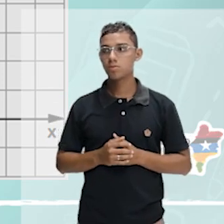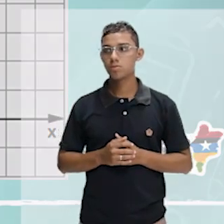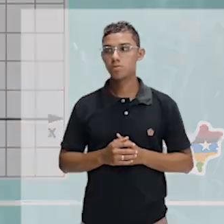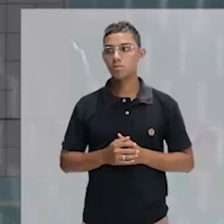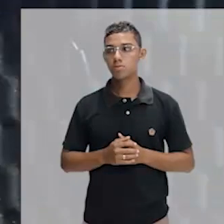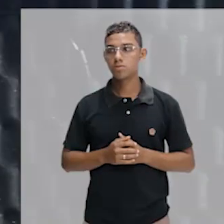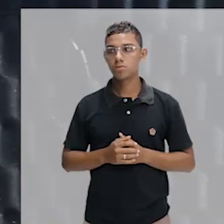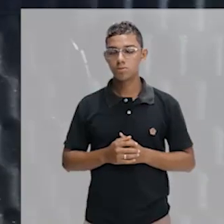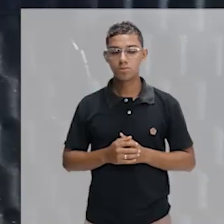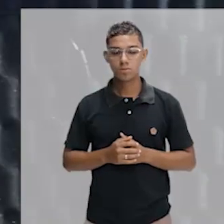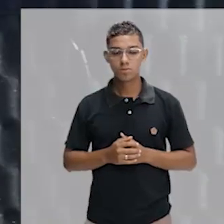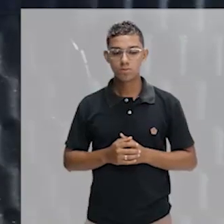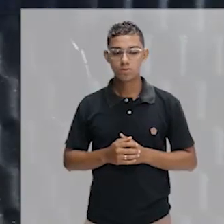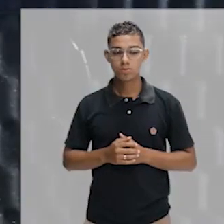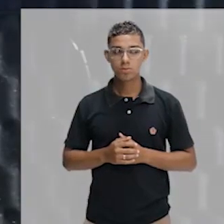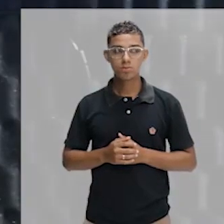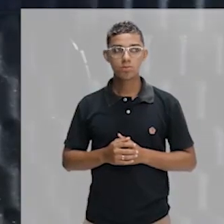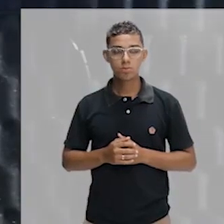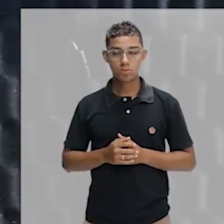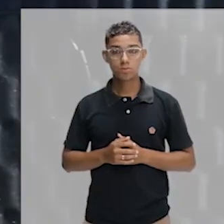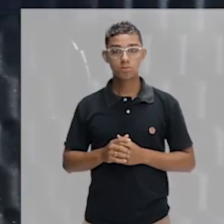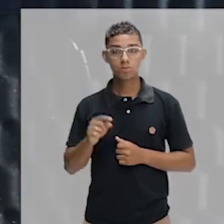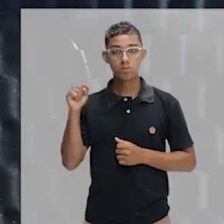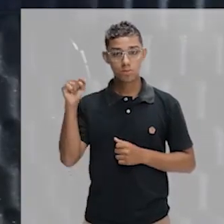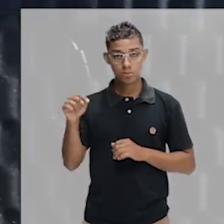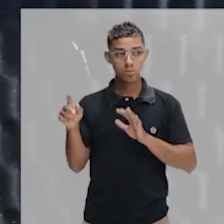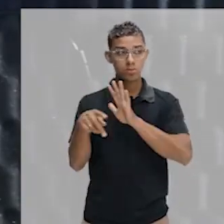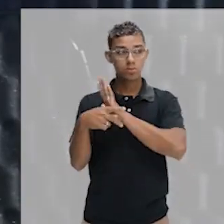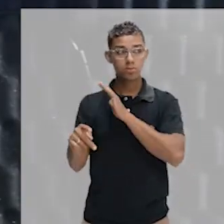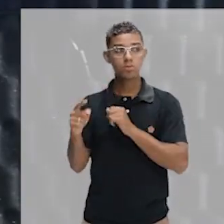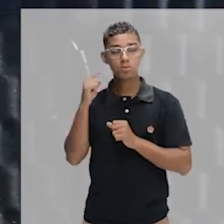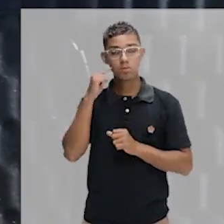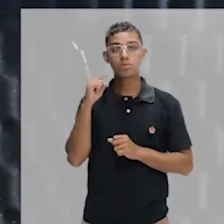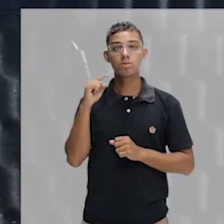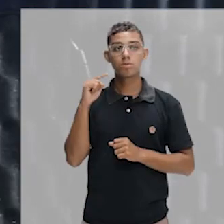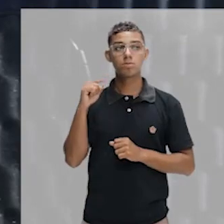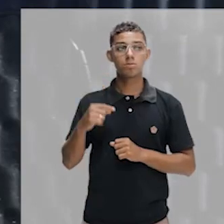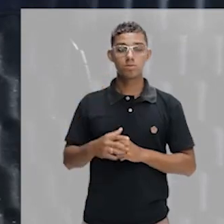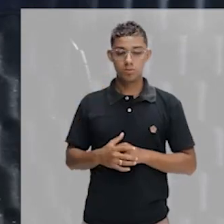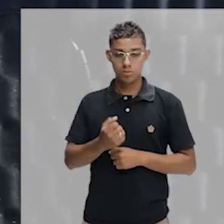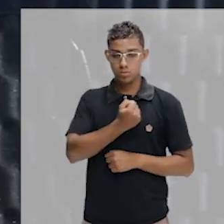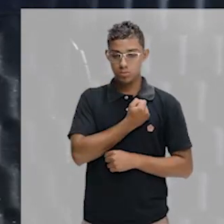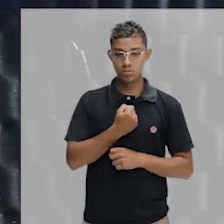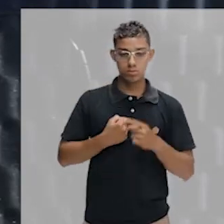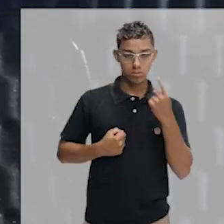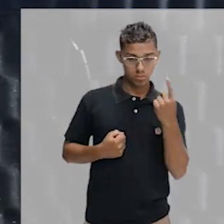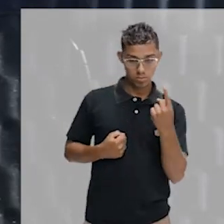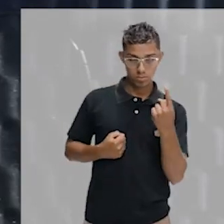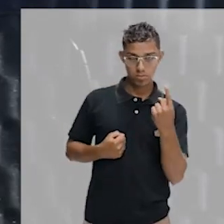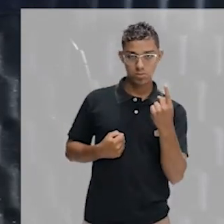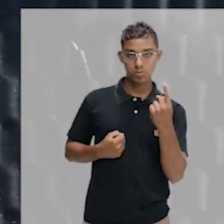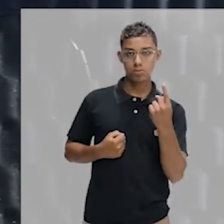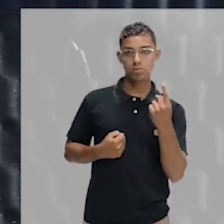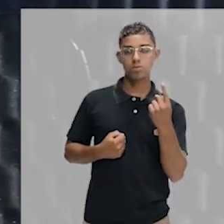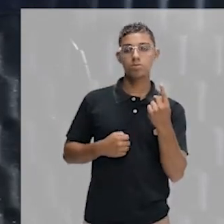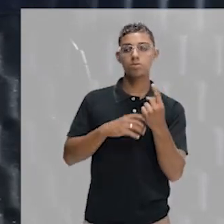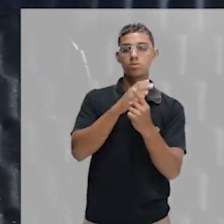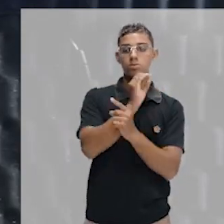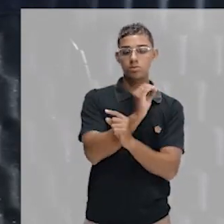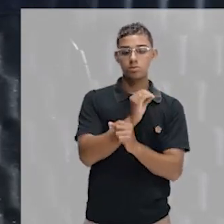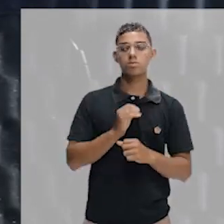pontilhado nesse ponto bem aqui essa informação é justamente o zero e um o que aconteceu